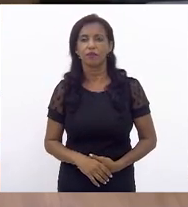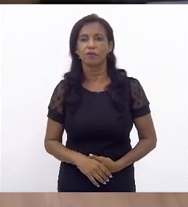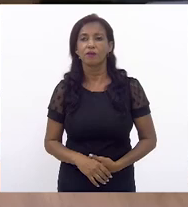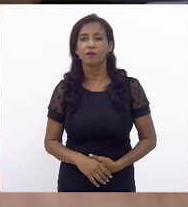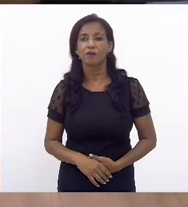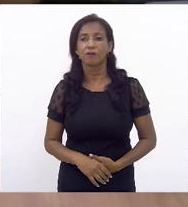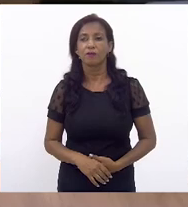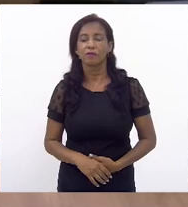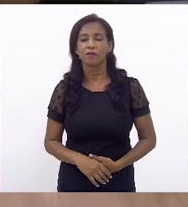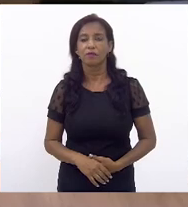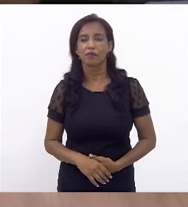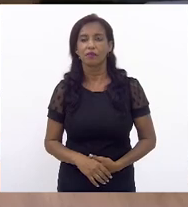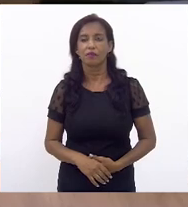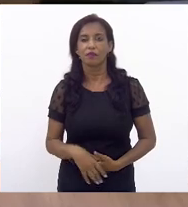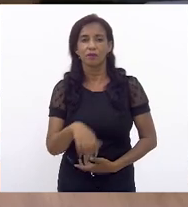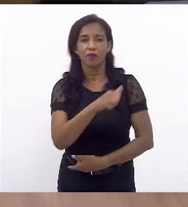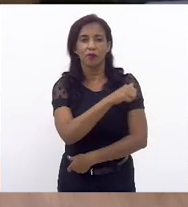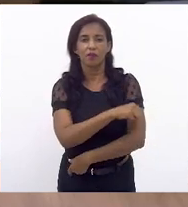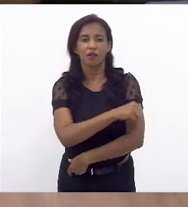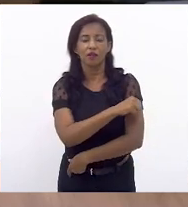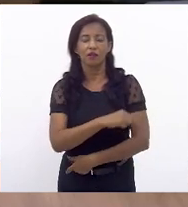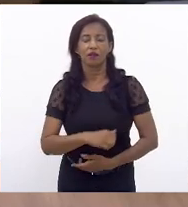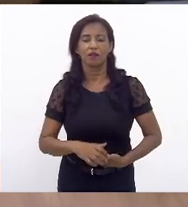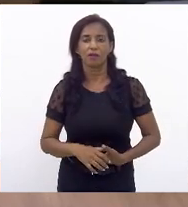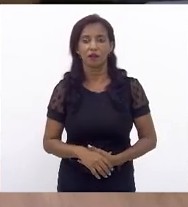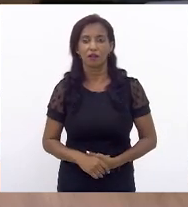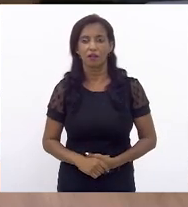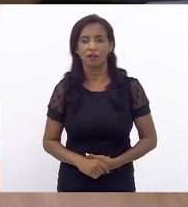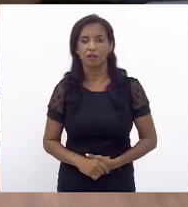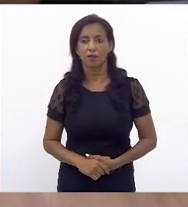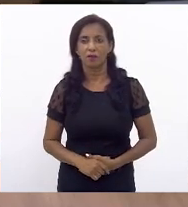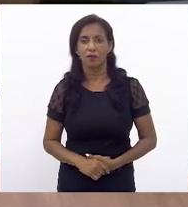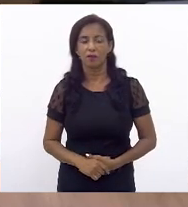Coelho. Deputada enfermeira Rejane.